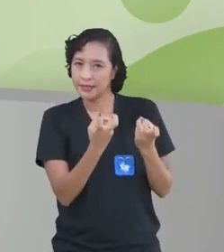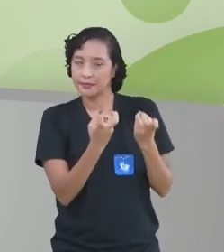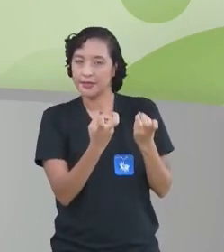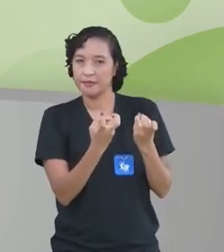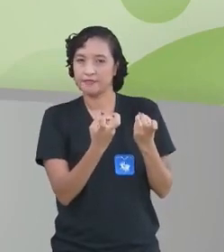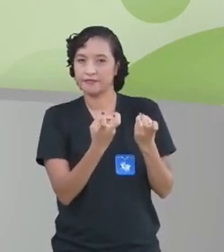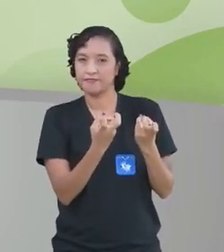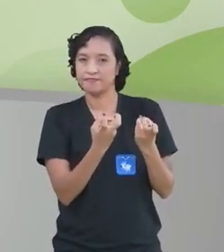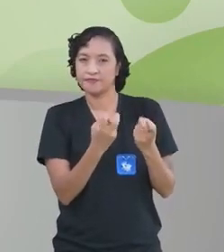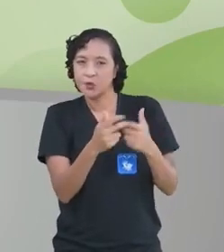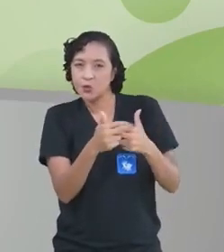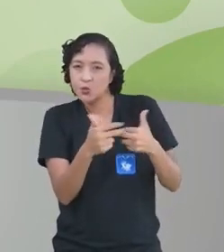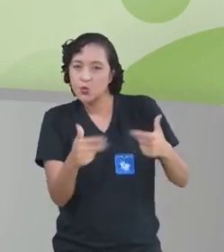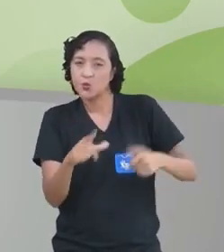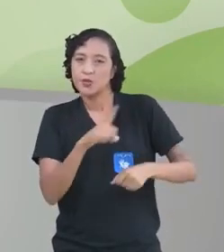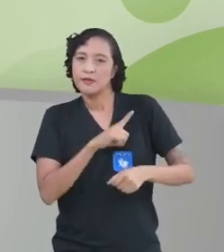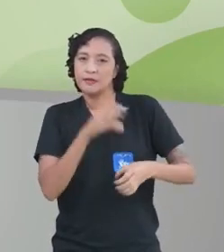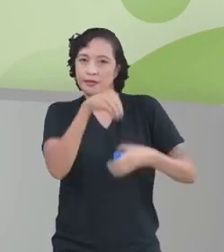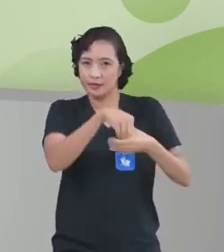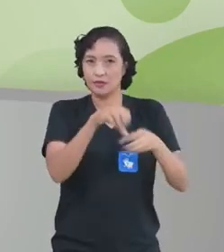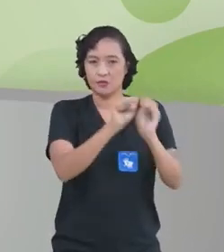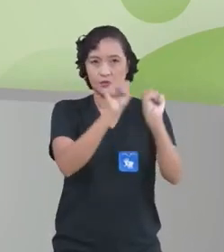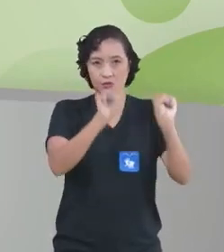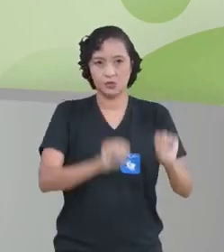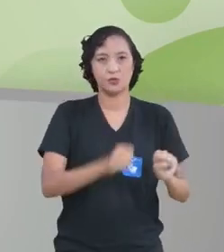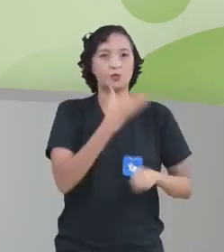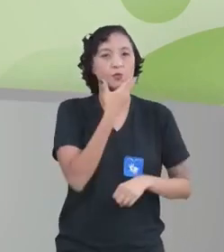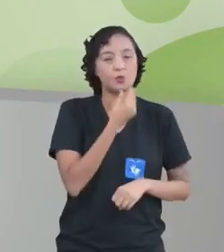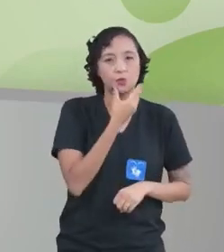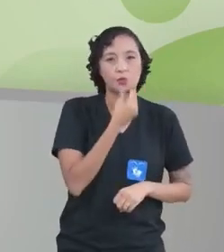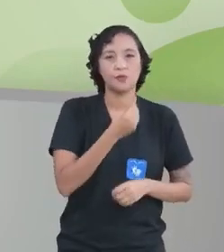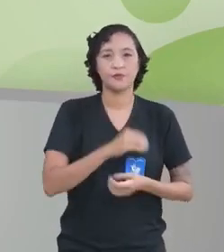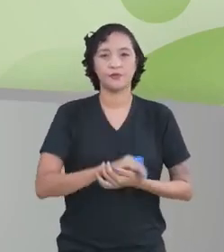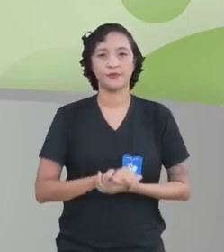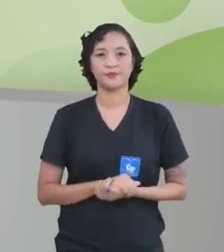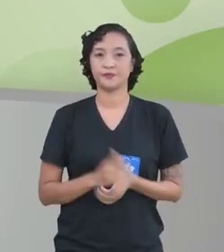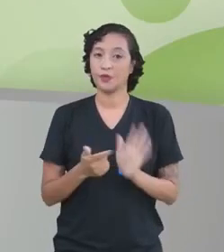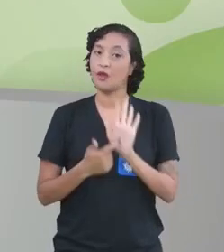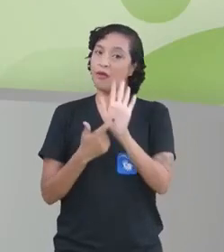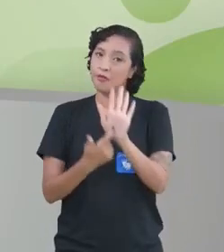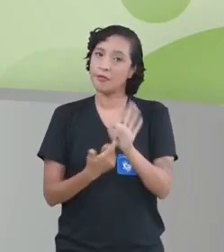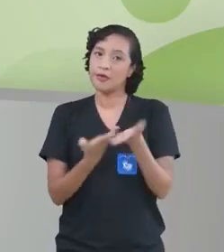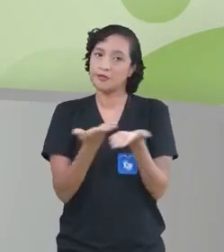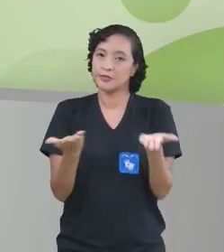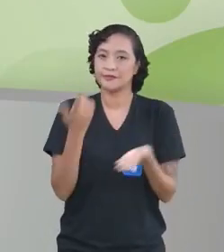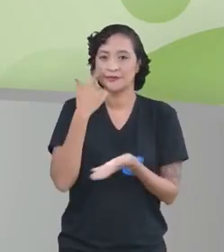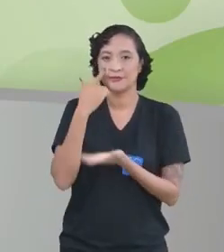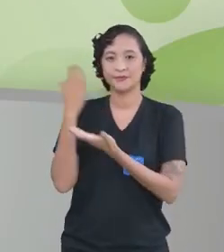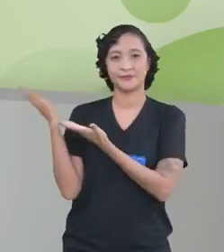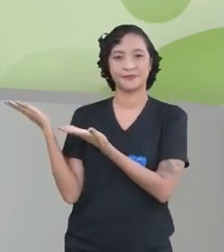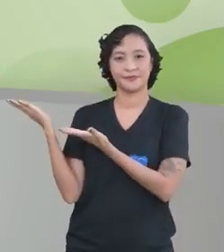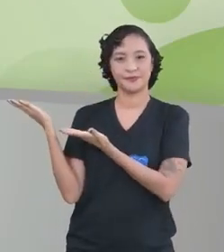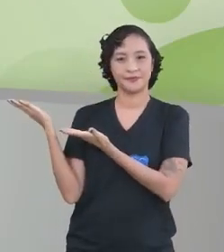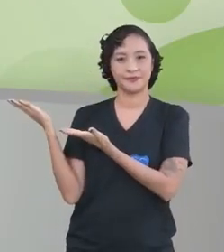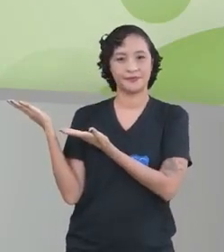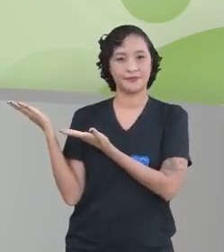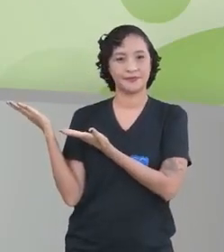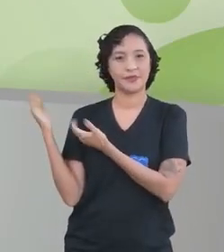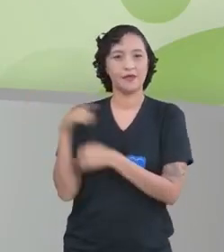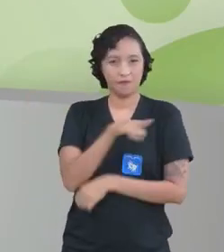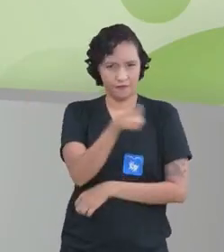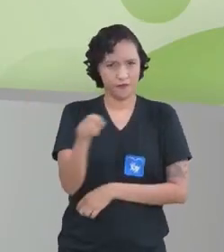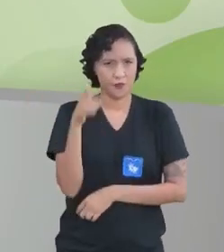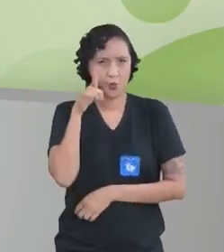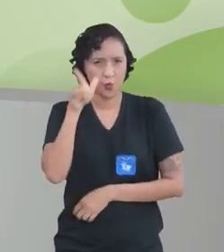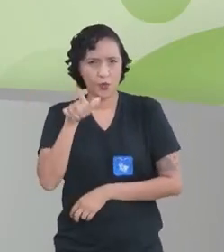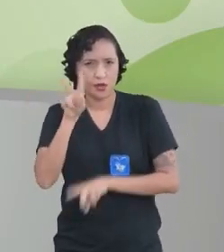partes desse sistema reprodutor masculino. Aí eu trago a imagem para vocês. Vocês conseguem visualizar? Essa imagem,